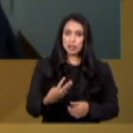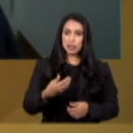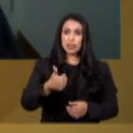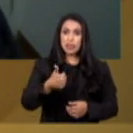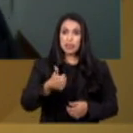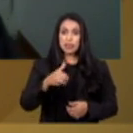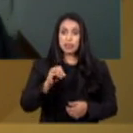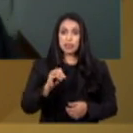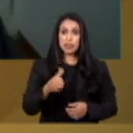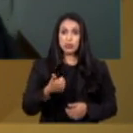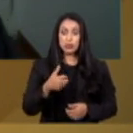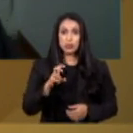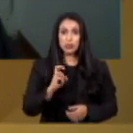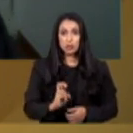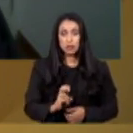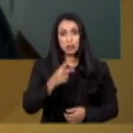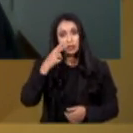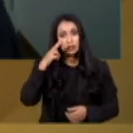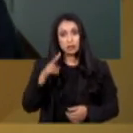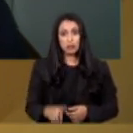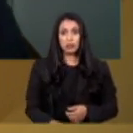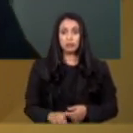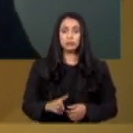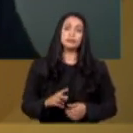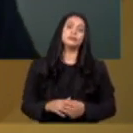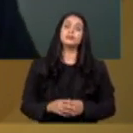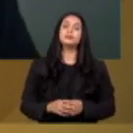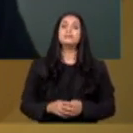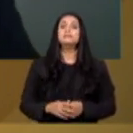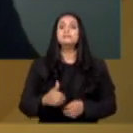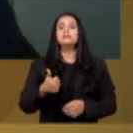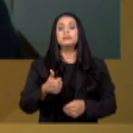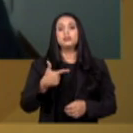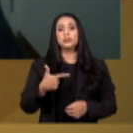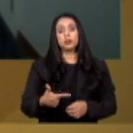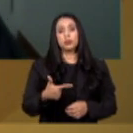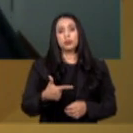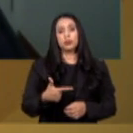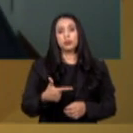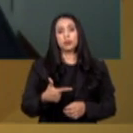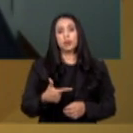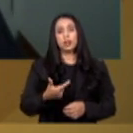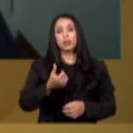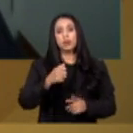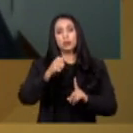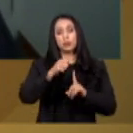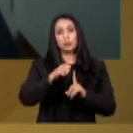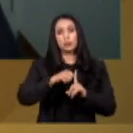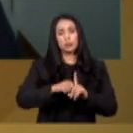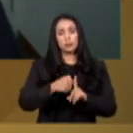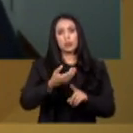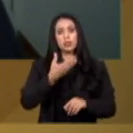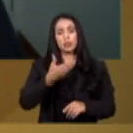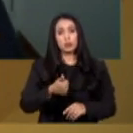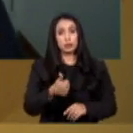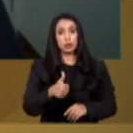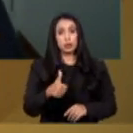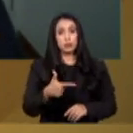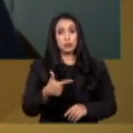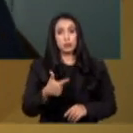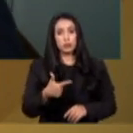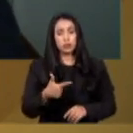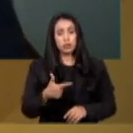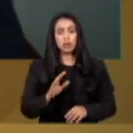115 apreciada em 12 de dezembro 2012 por isso o presidente e